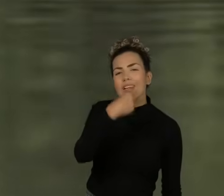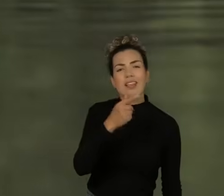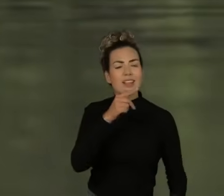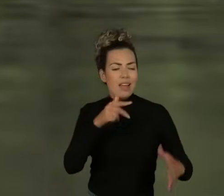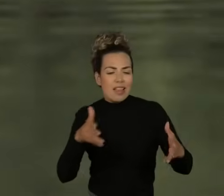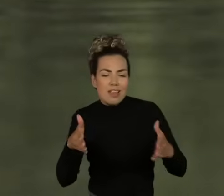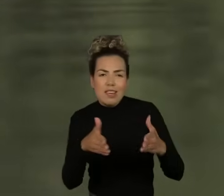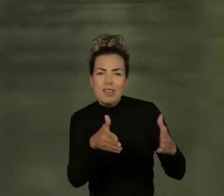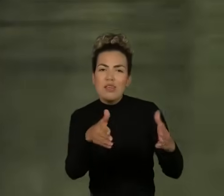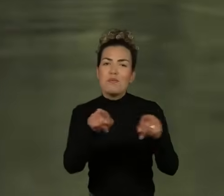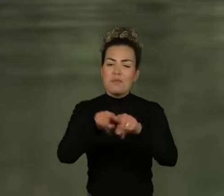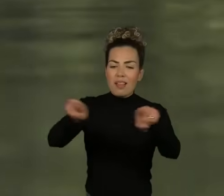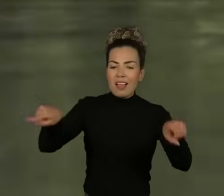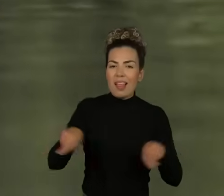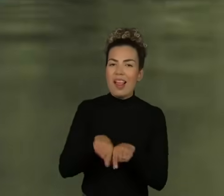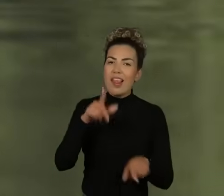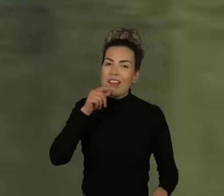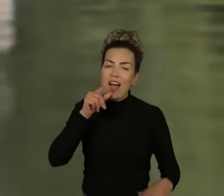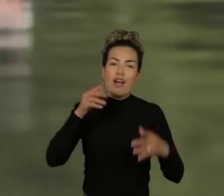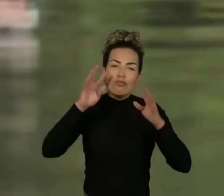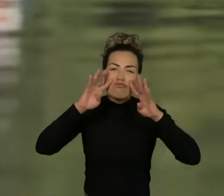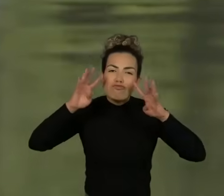lagos.